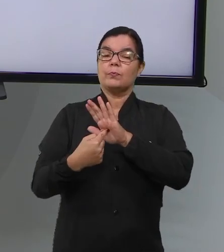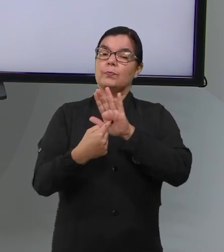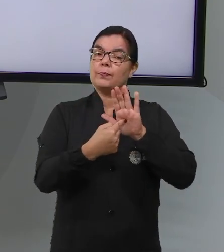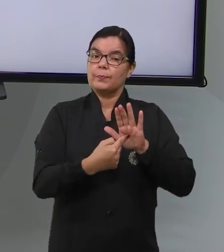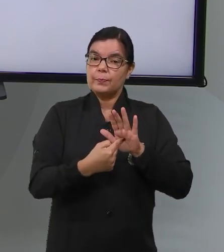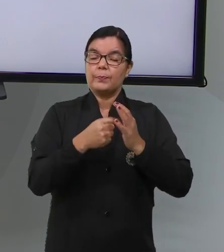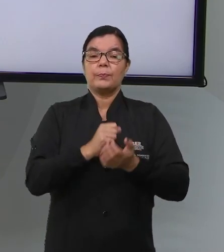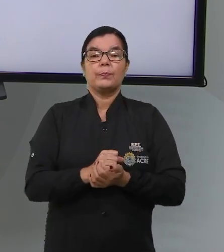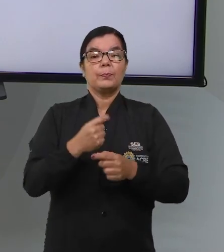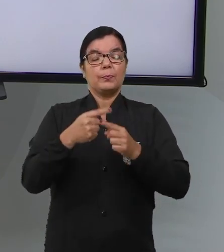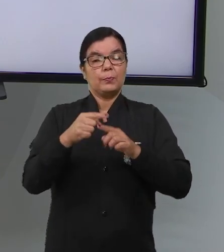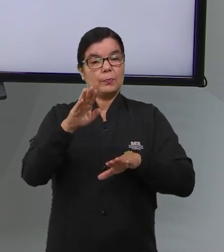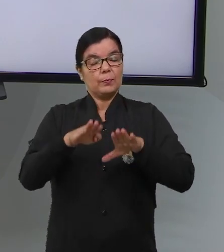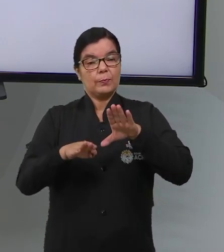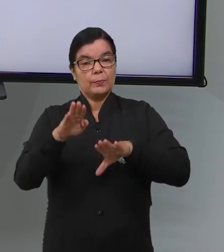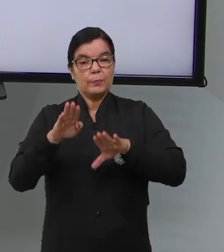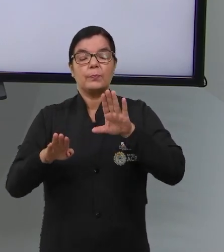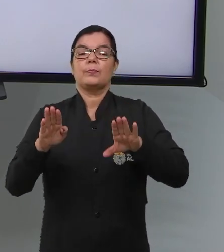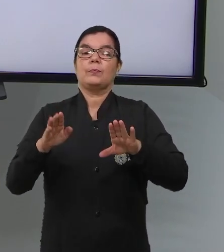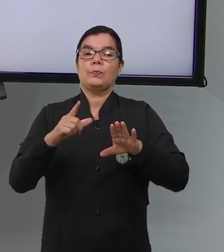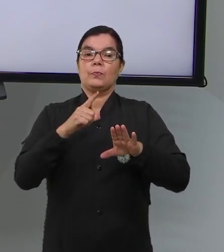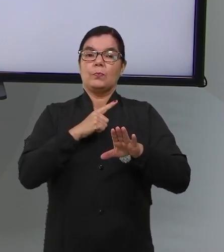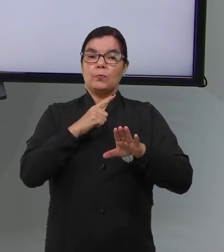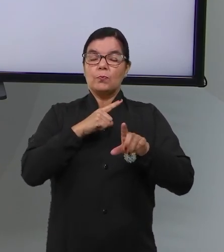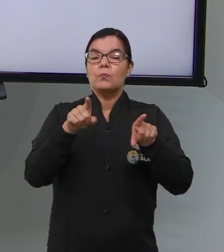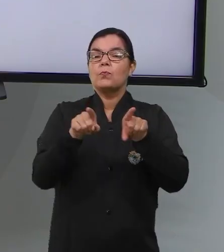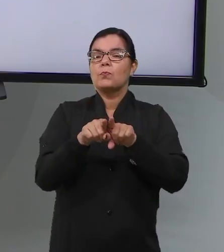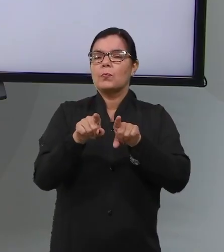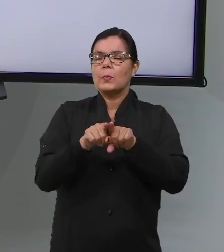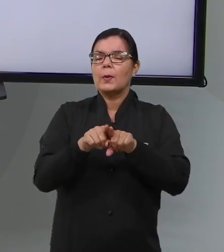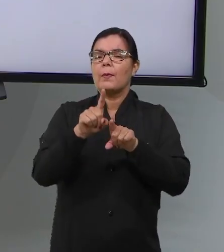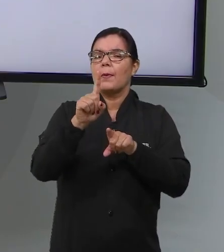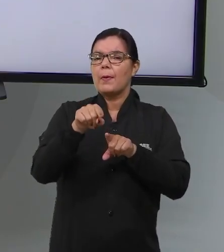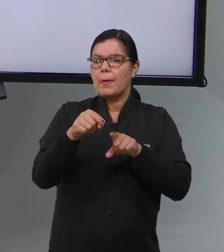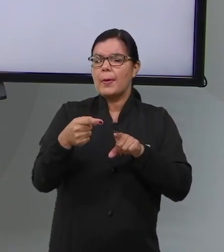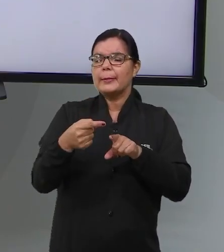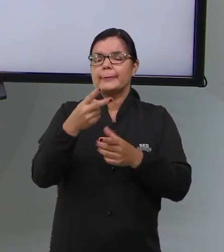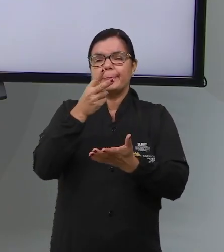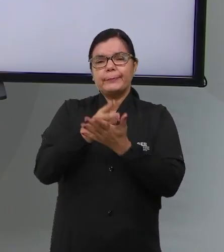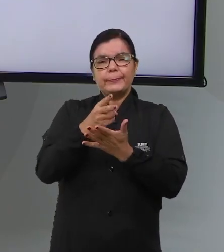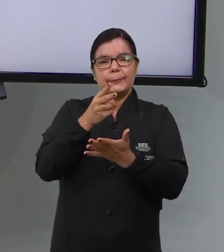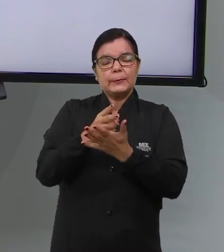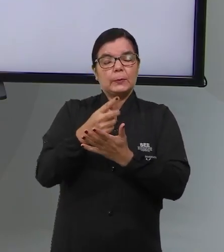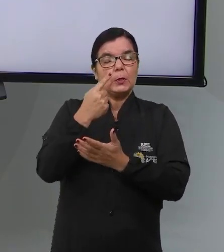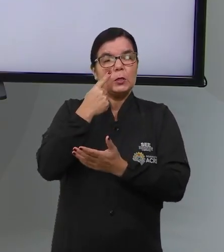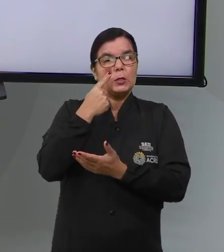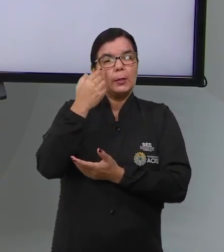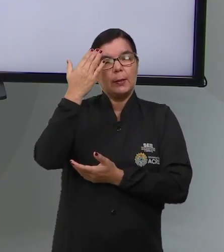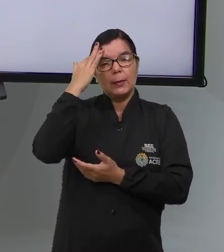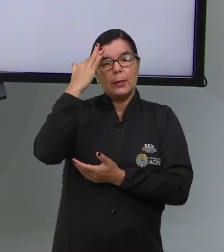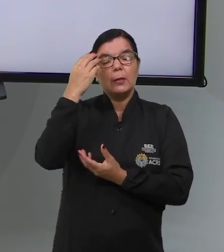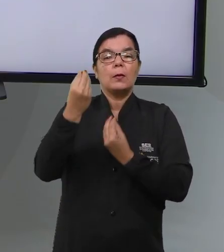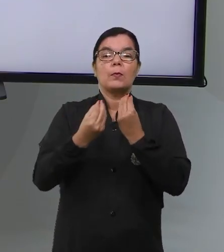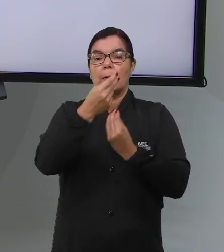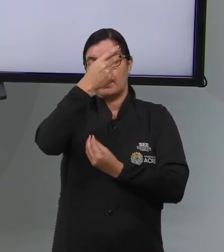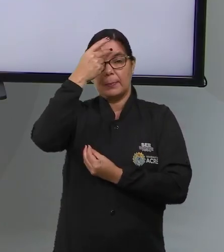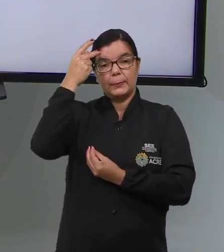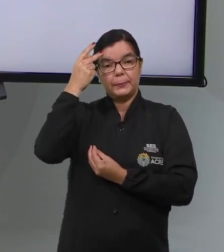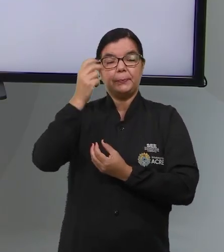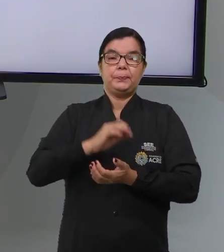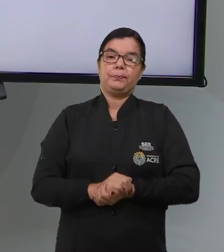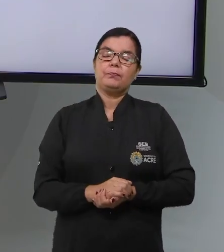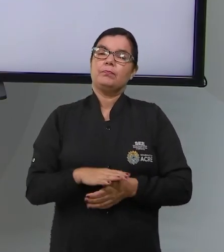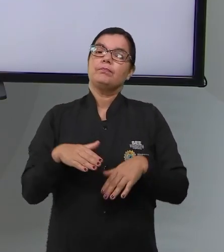colocando? Porque muitas das vezes, no senso comum, é recorrente nós ouvirmos alguém dizer